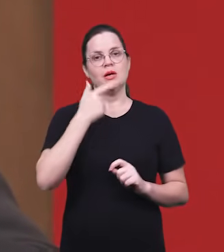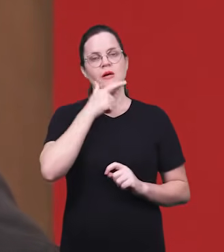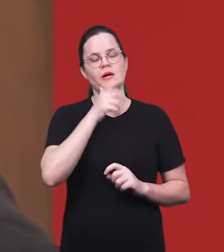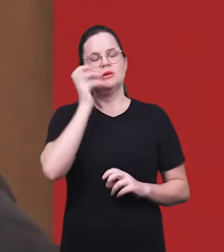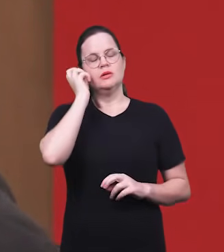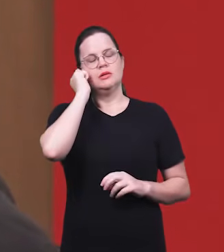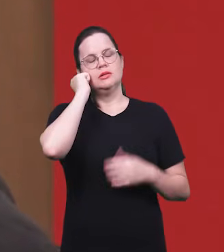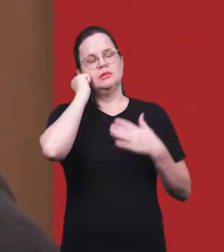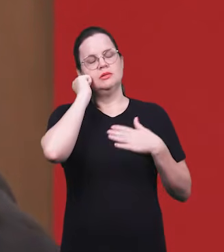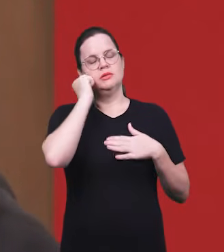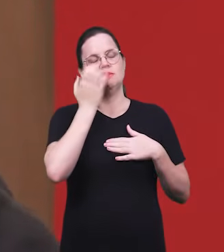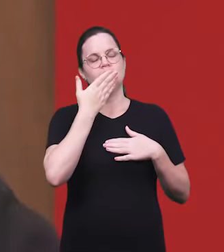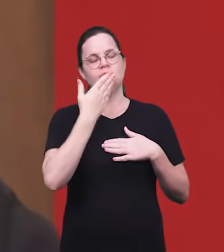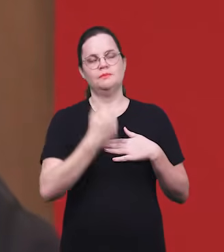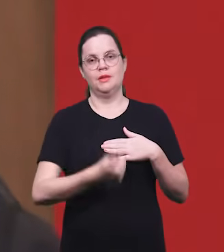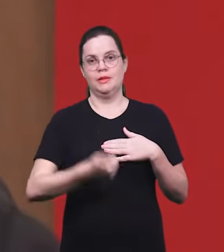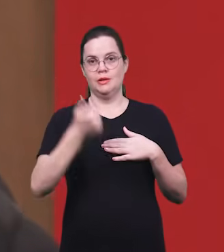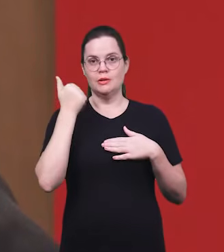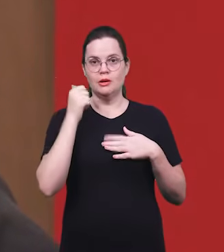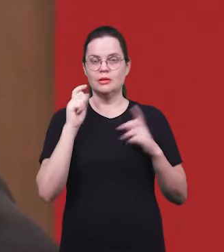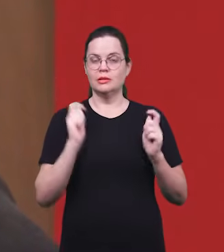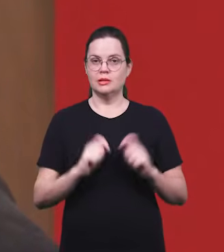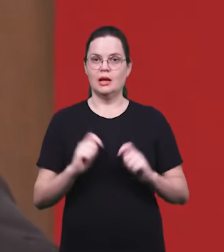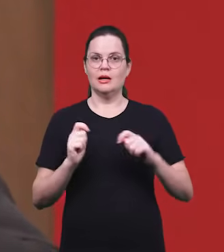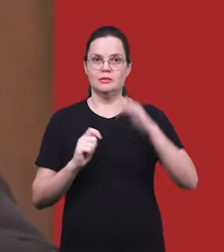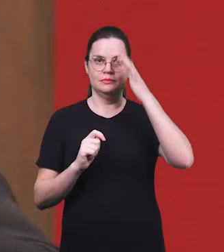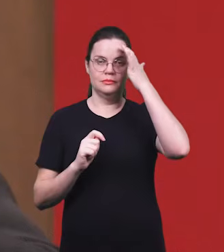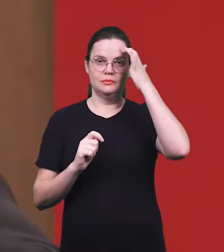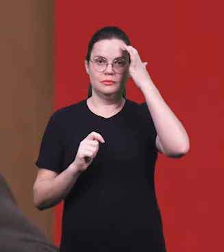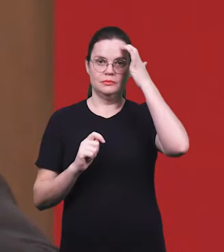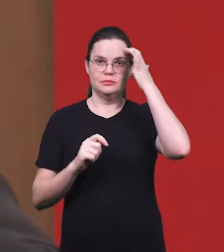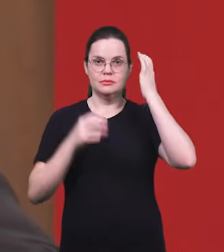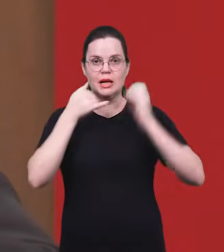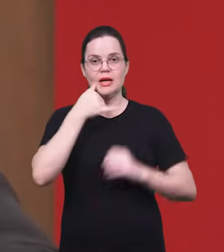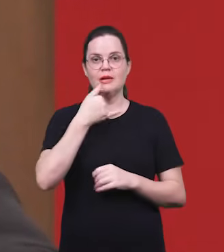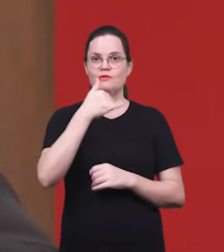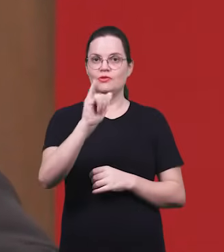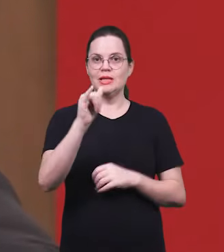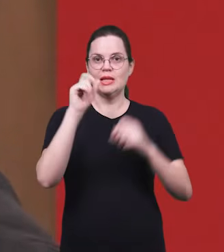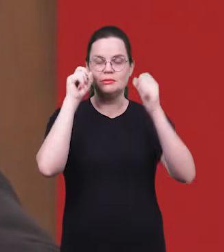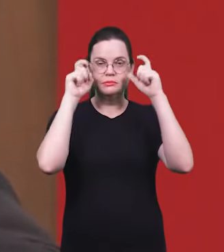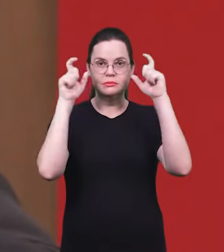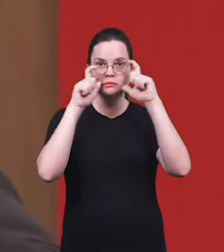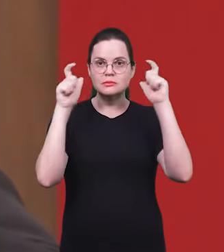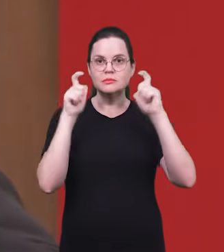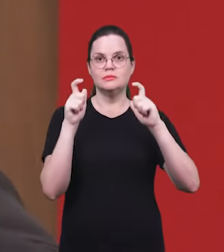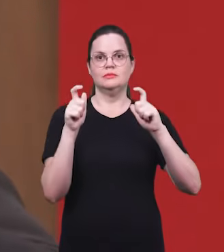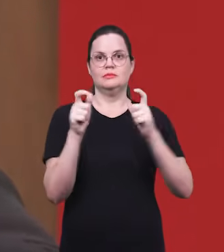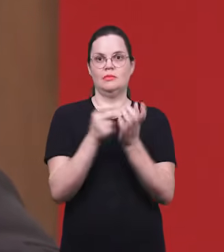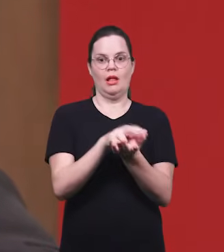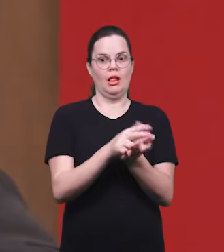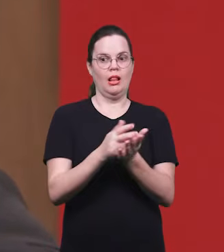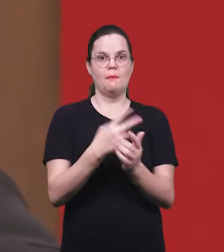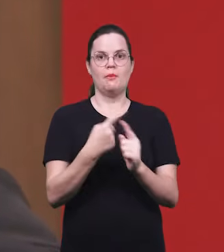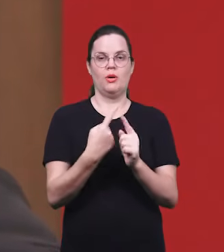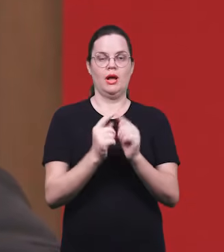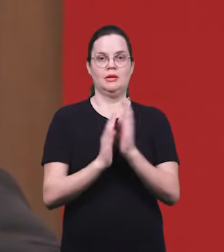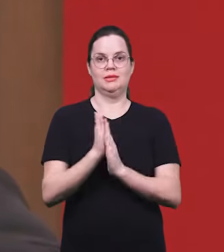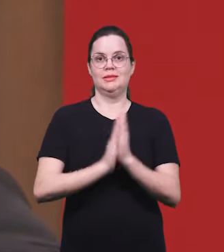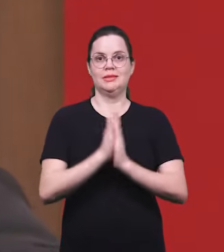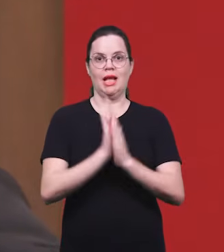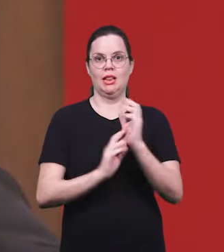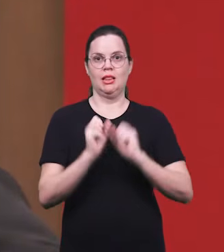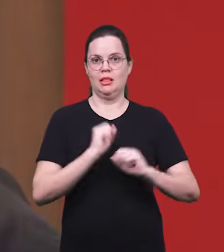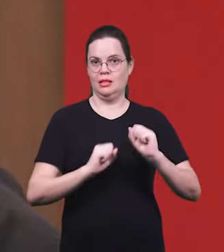um sono melhor e não seja nesse ponto, né, atingido